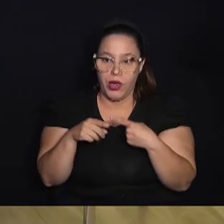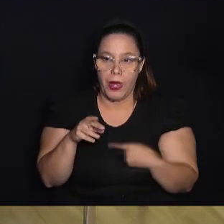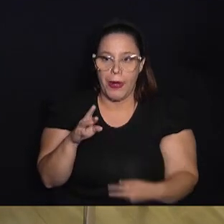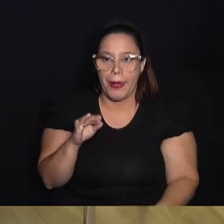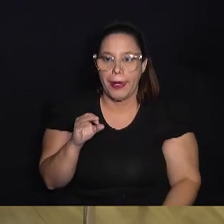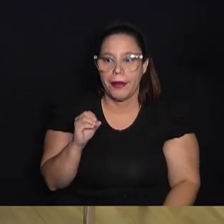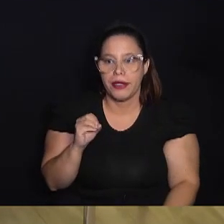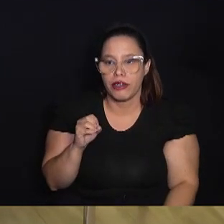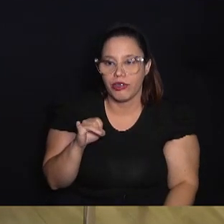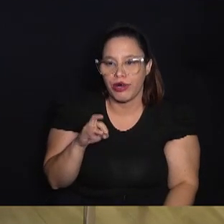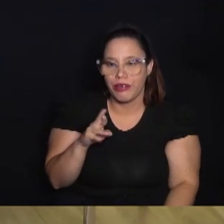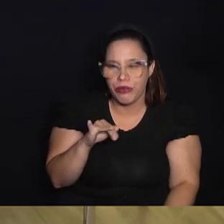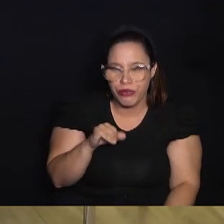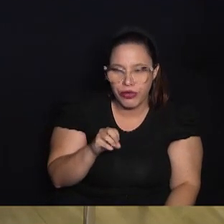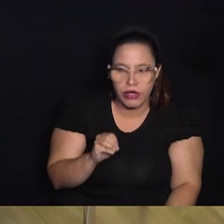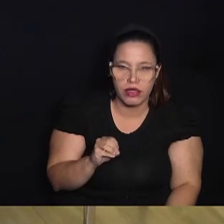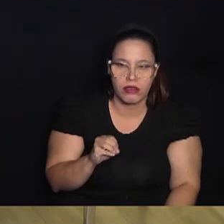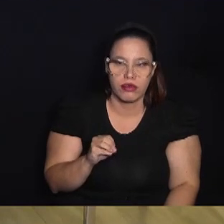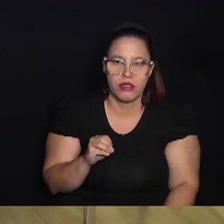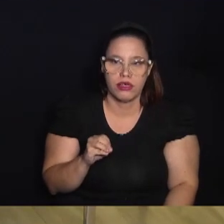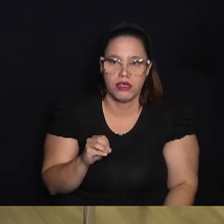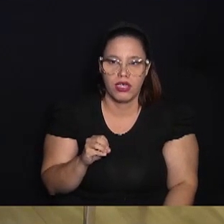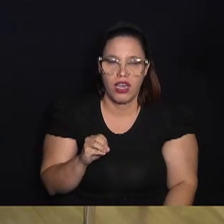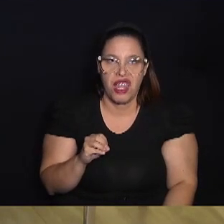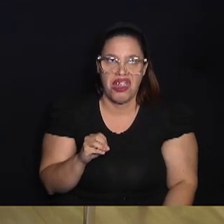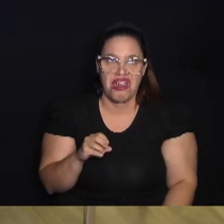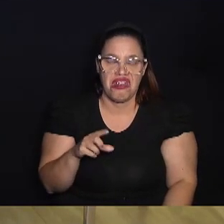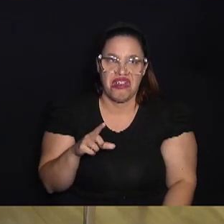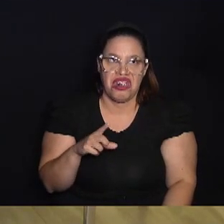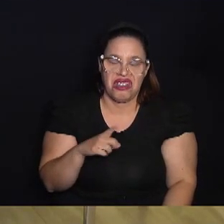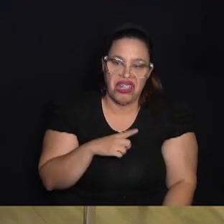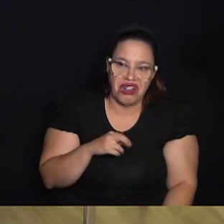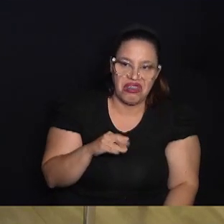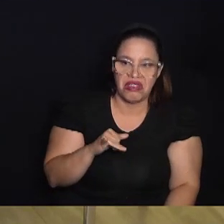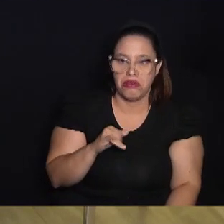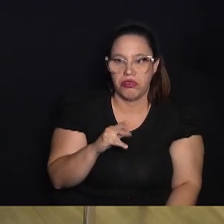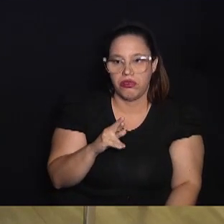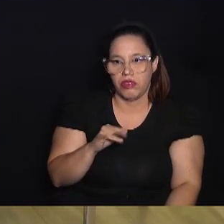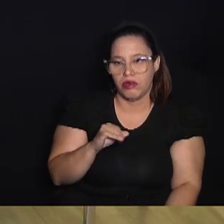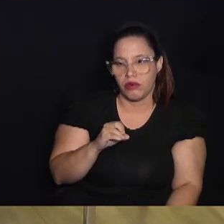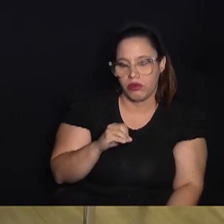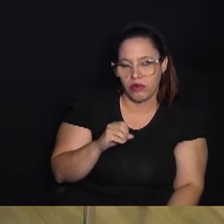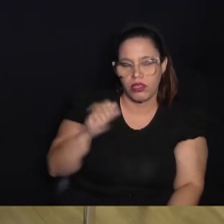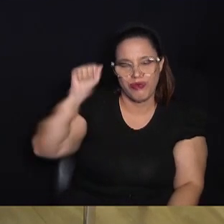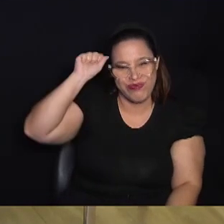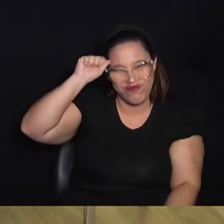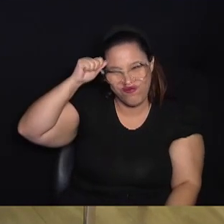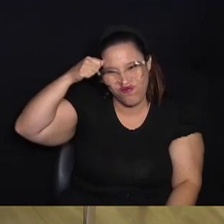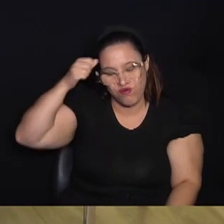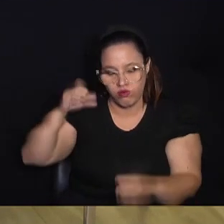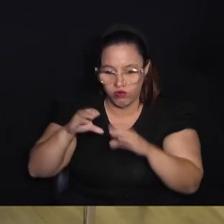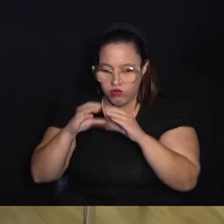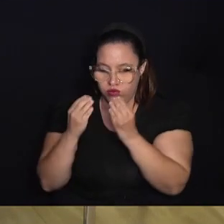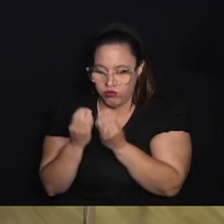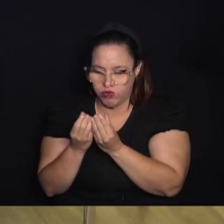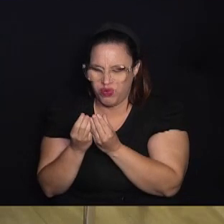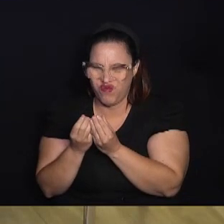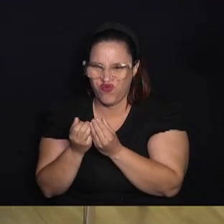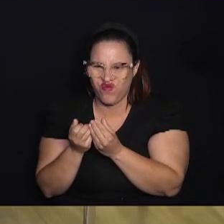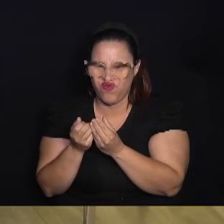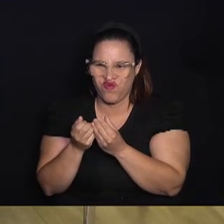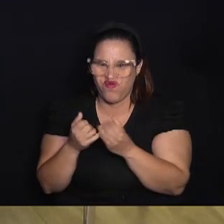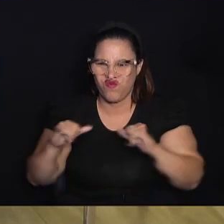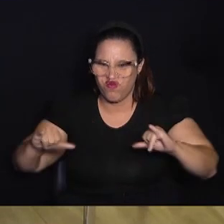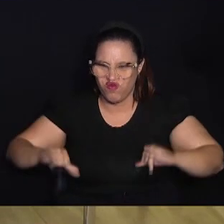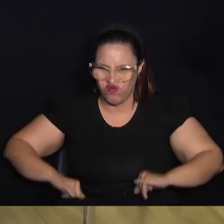inferno é que ele se tornou o beco do inferno não por tudo que a comunidade Negra sofria ali né enquanto enquanto tinha